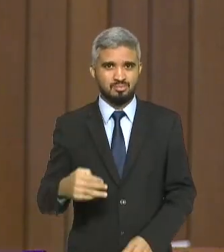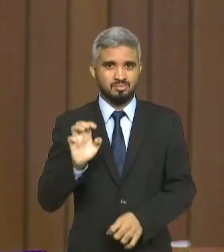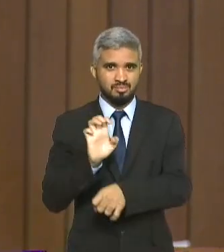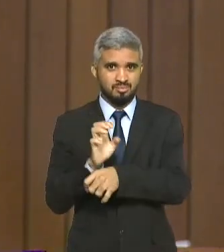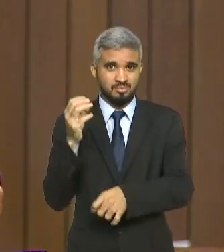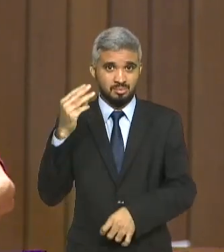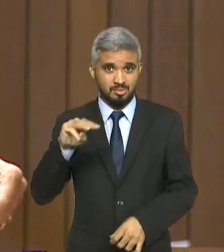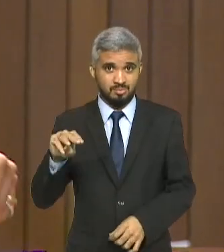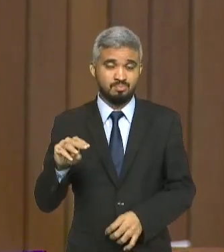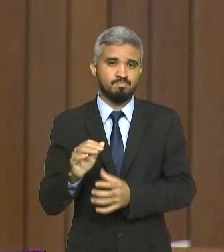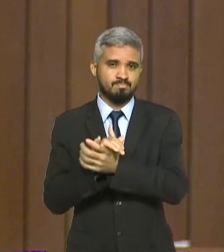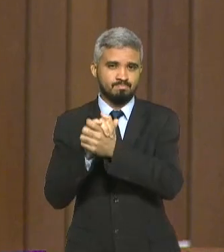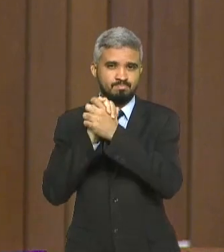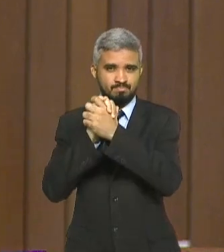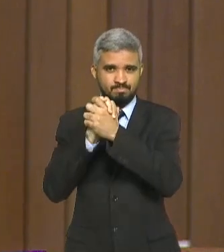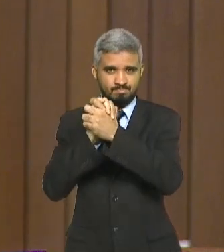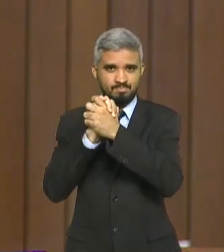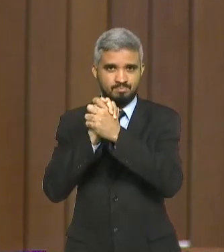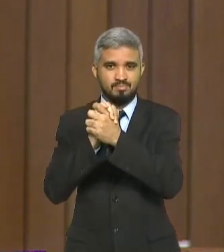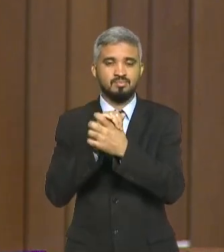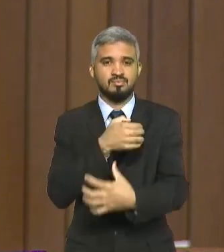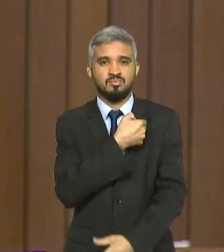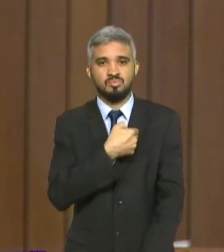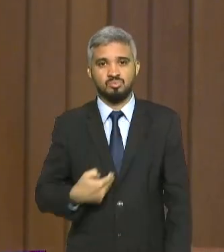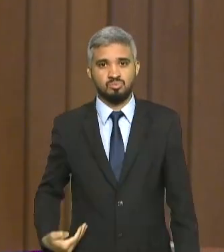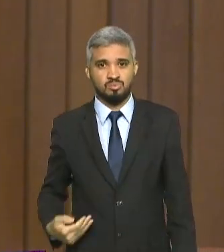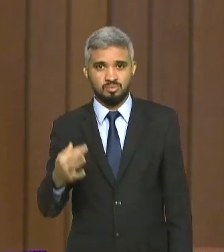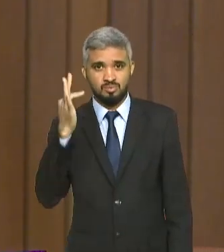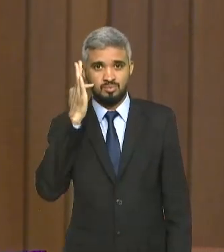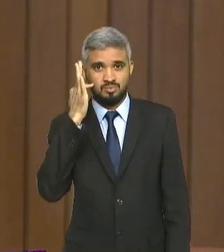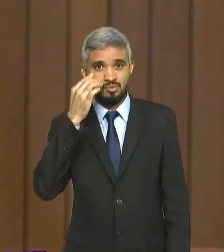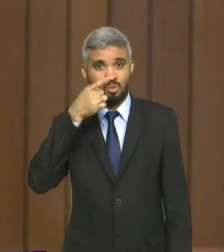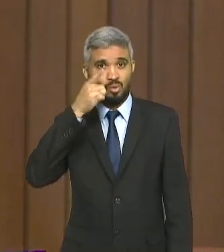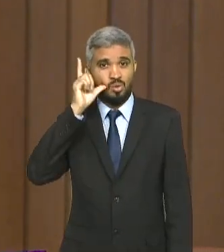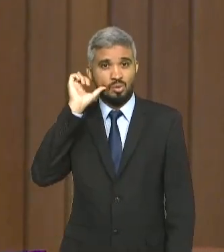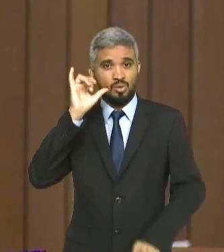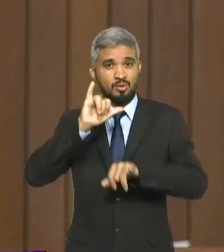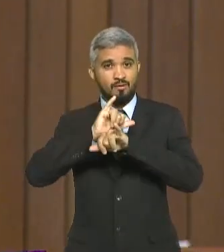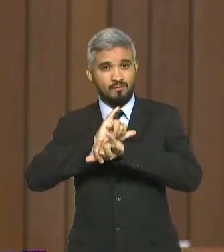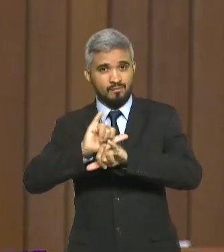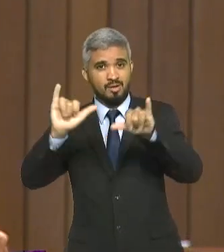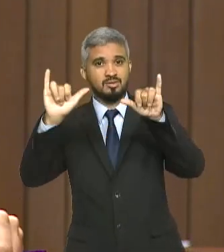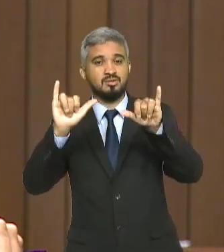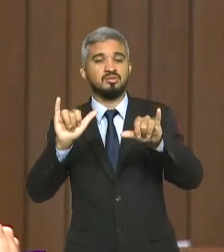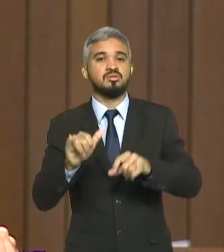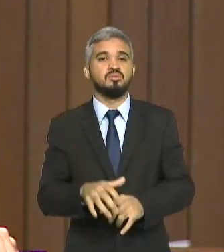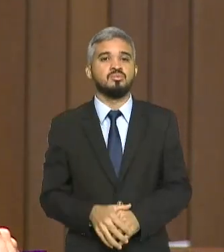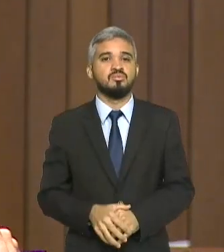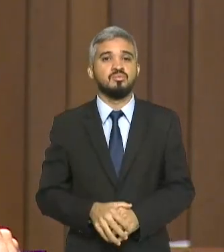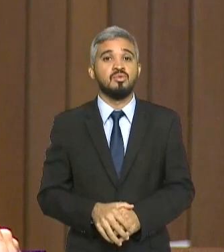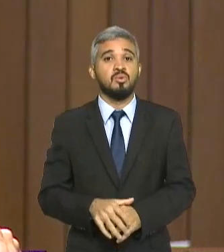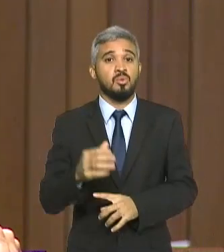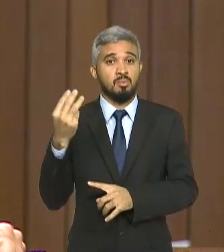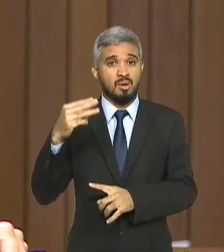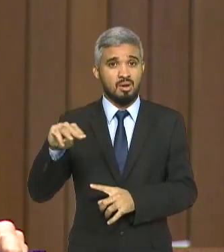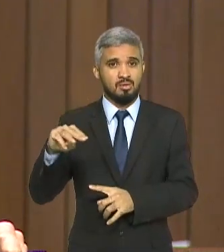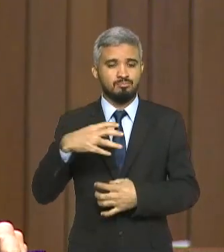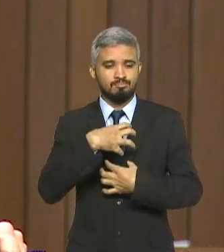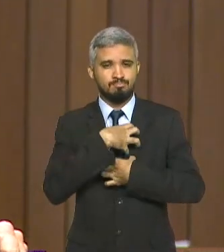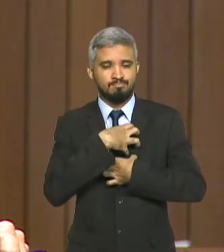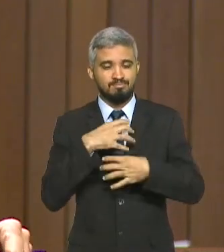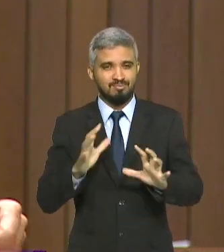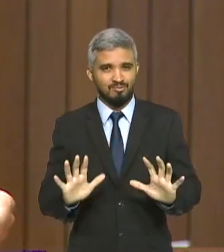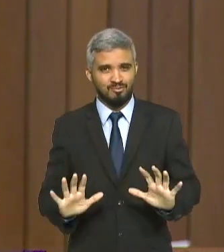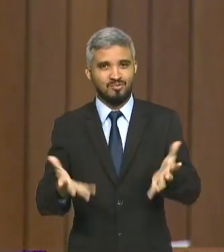assertiva fala ontem. E ficamos todos muito felizes. O Maranhão ficou em festa pelo governador se posicionar a